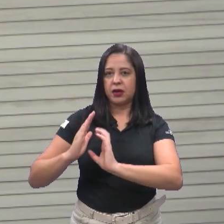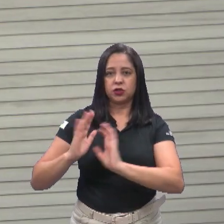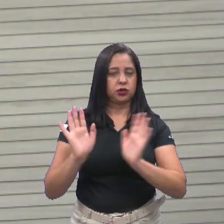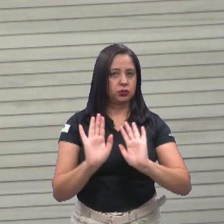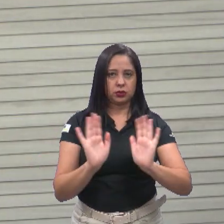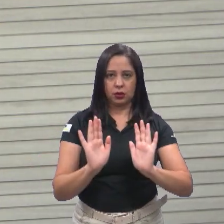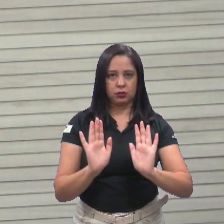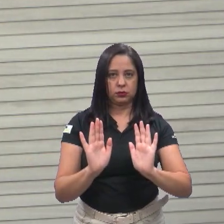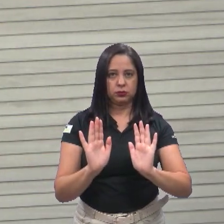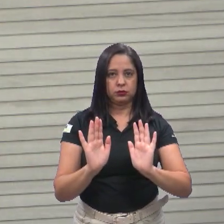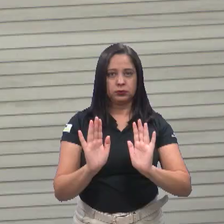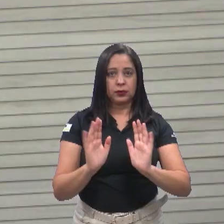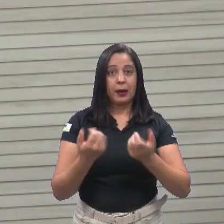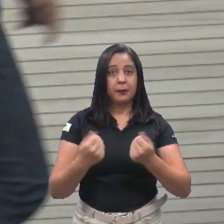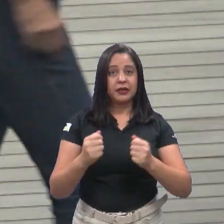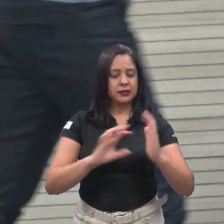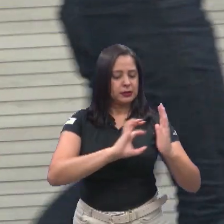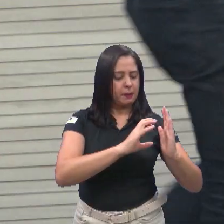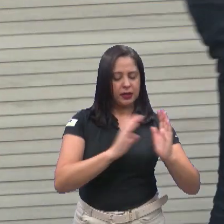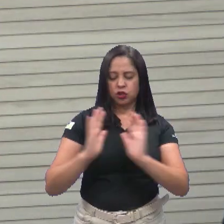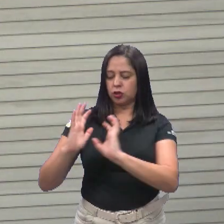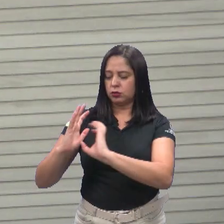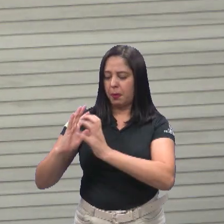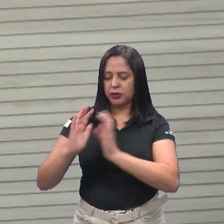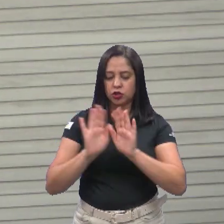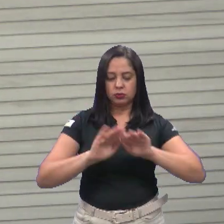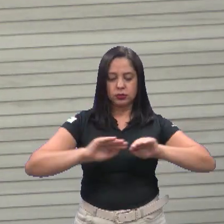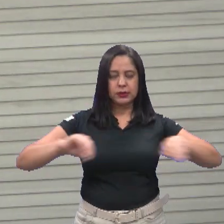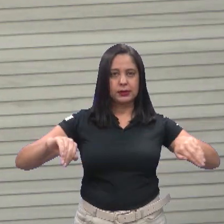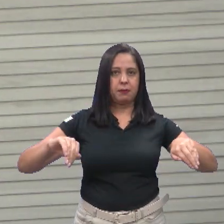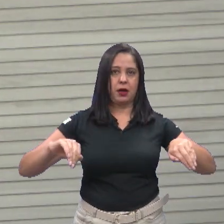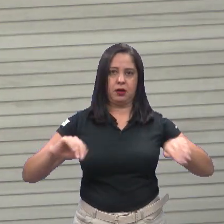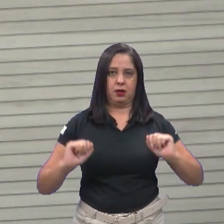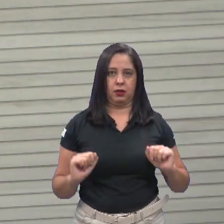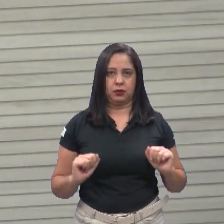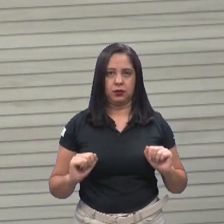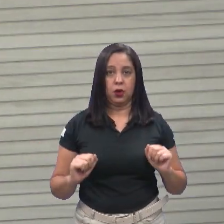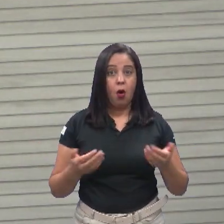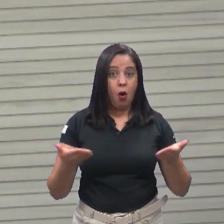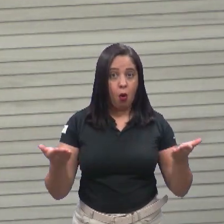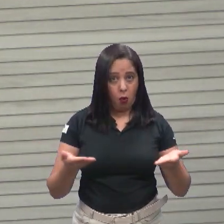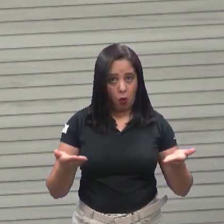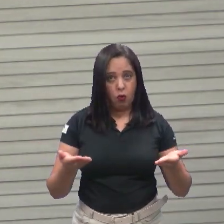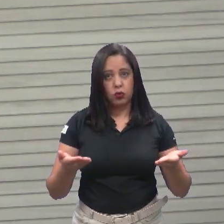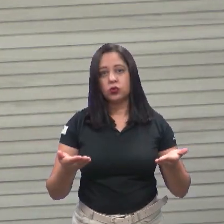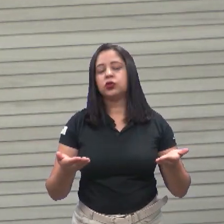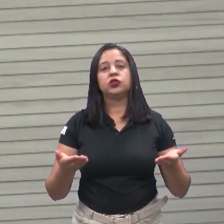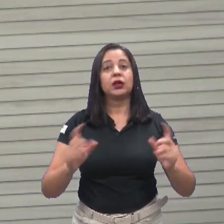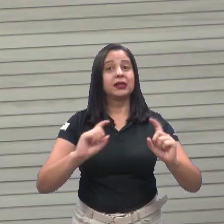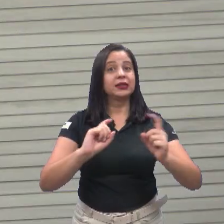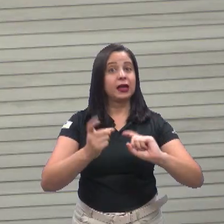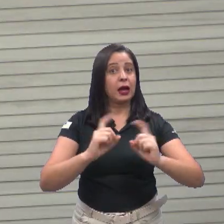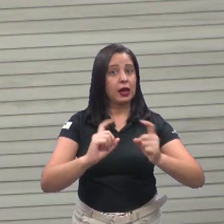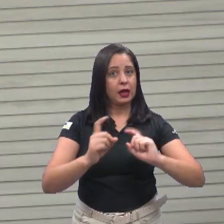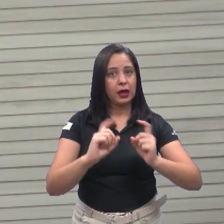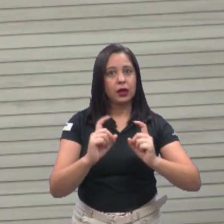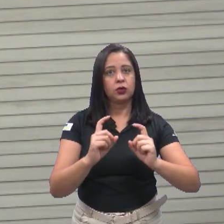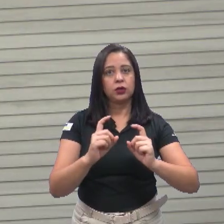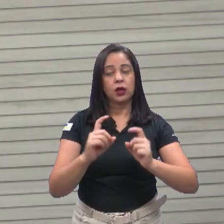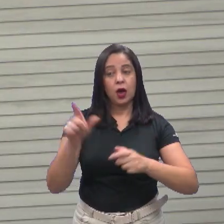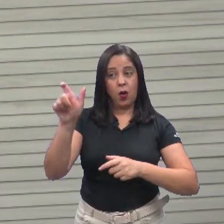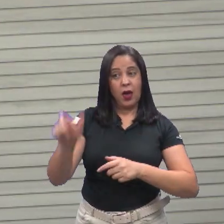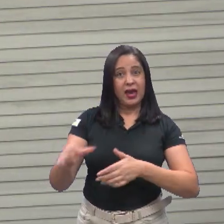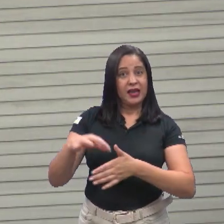ele tem que ter um olhar diferenciado. E hoje, vereadora Amélia, na reunião de bancada, o líder de